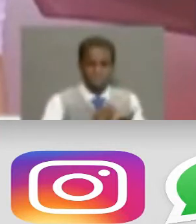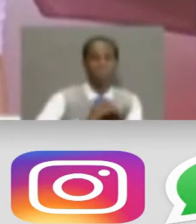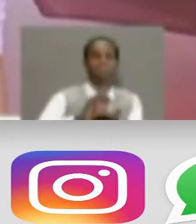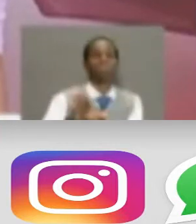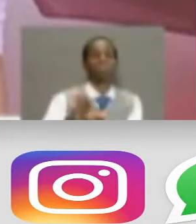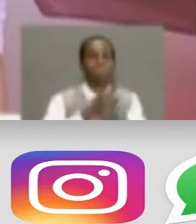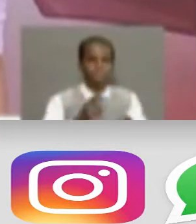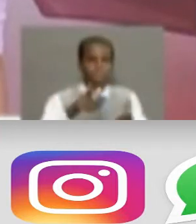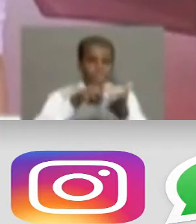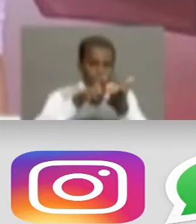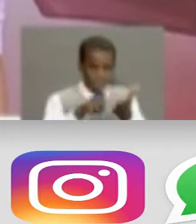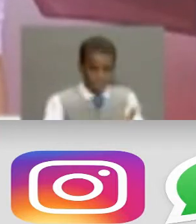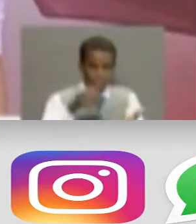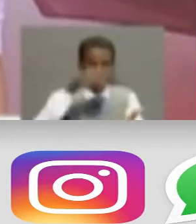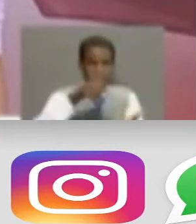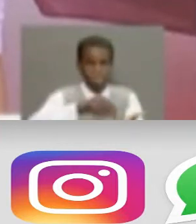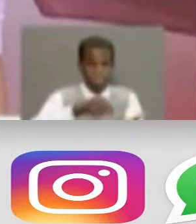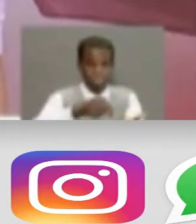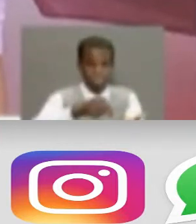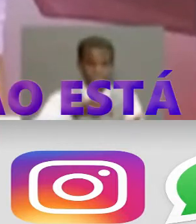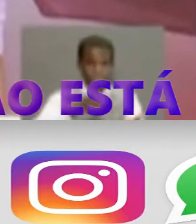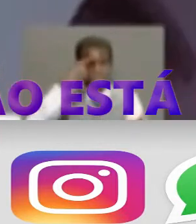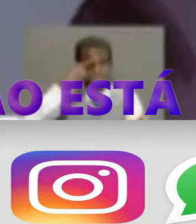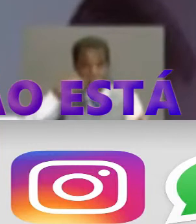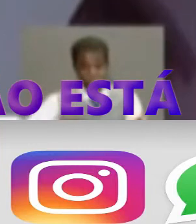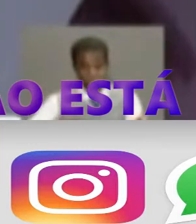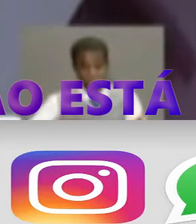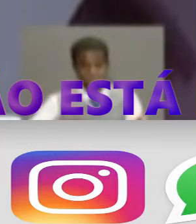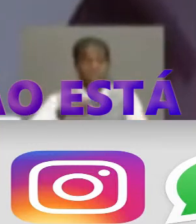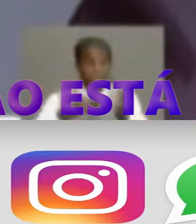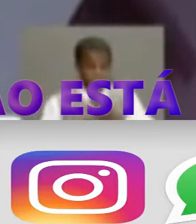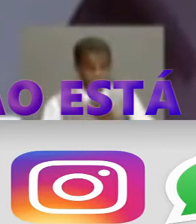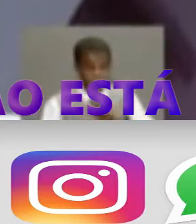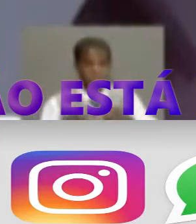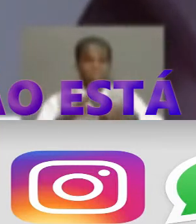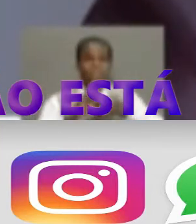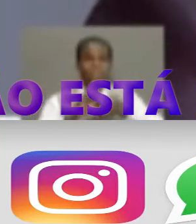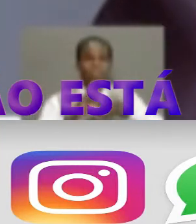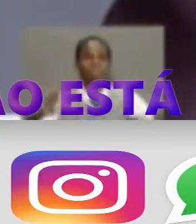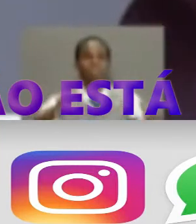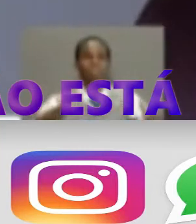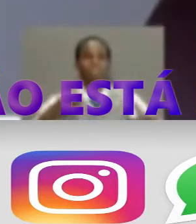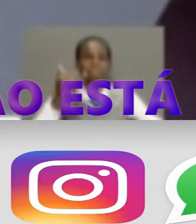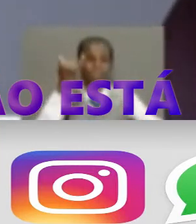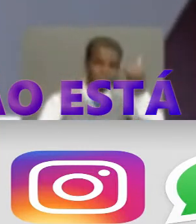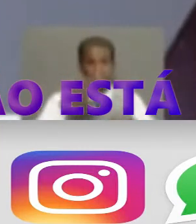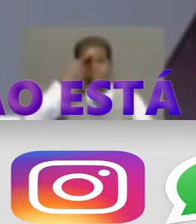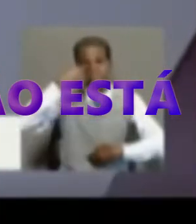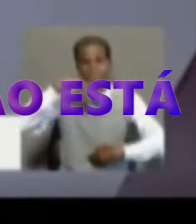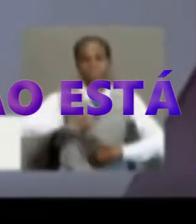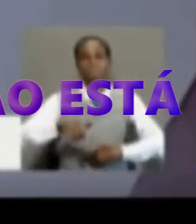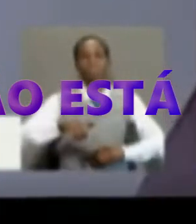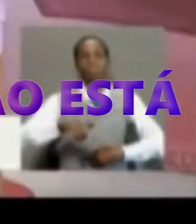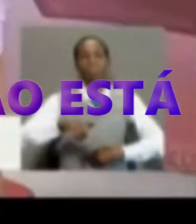base na lei cuja cidadania é questionada, você não tem mais vínculo com aquela cidadania, com aquele país. Mas pesa também aqui a lei